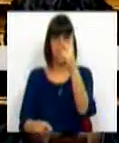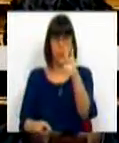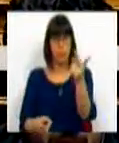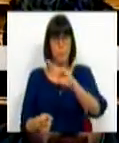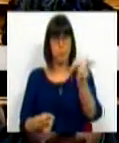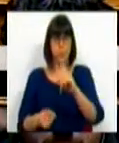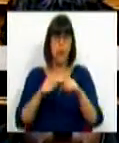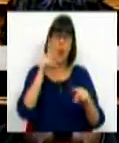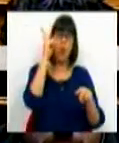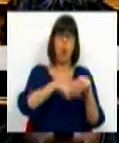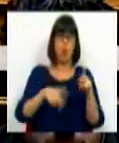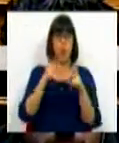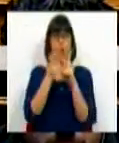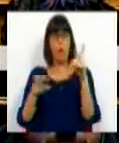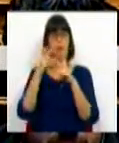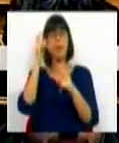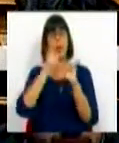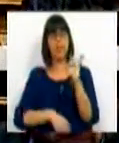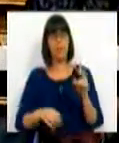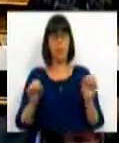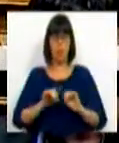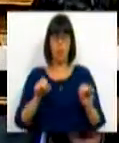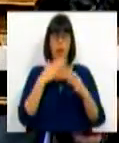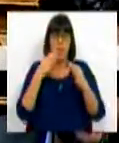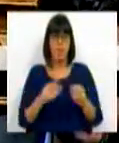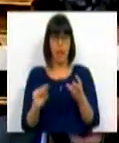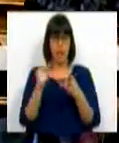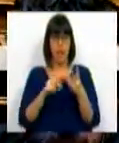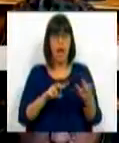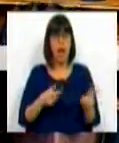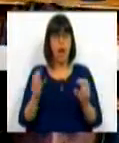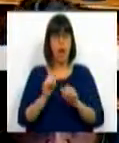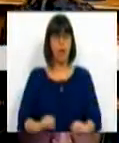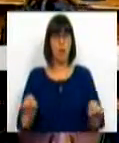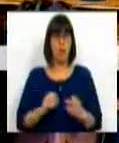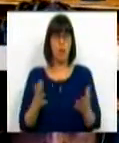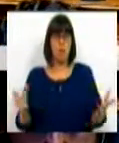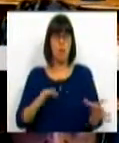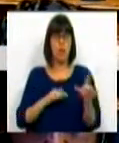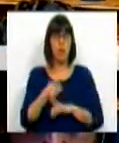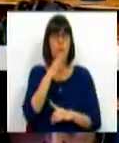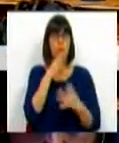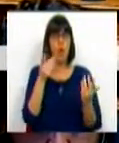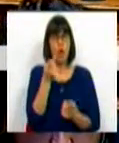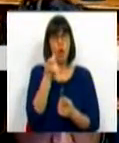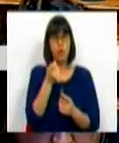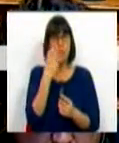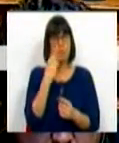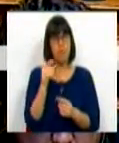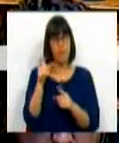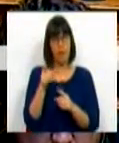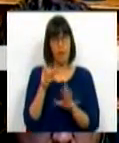ou era um corte ou era aumento de impostos, porque não há seguramente uma terceira alternativa. E, portanto, senhores deputados, um pouco de pudor